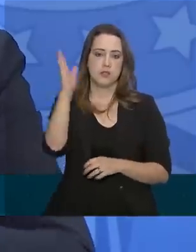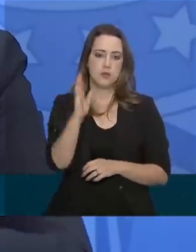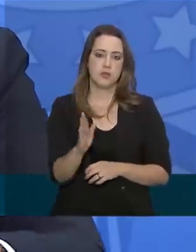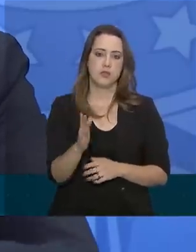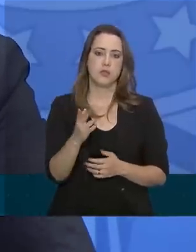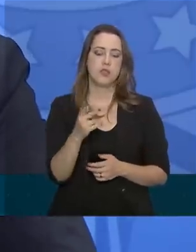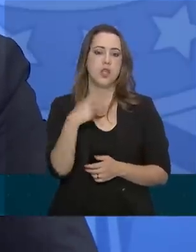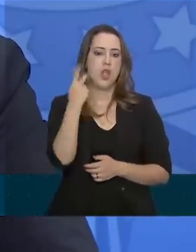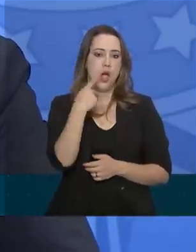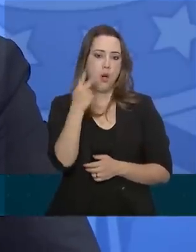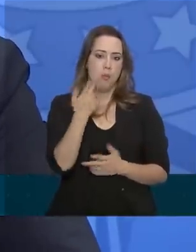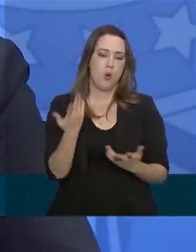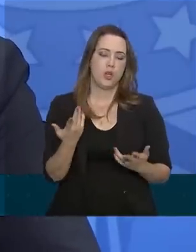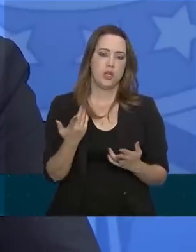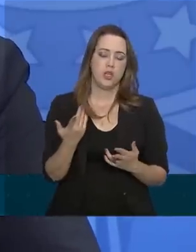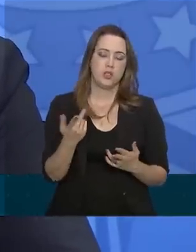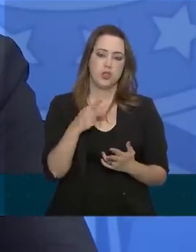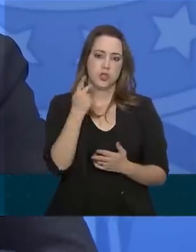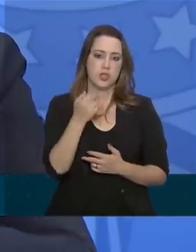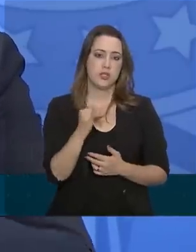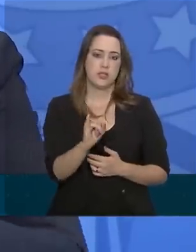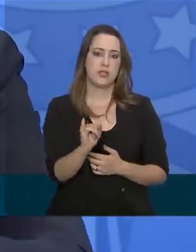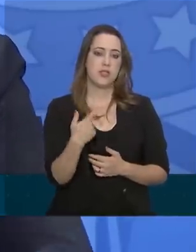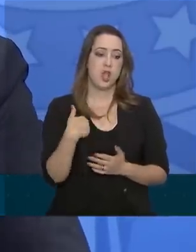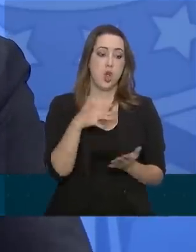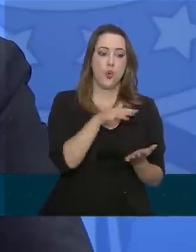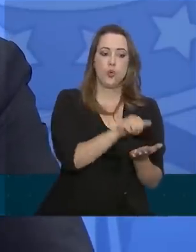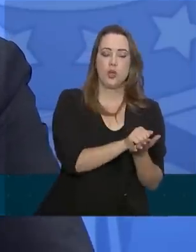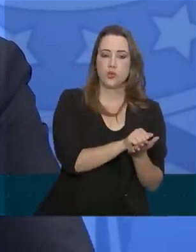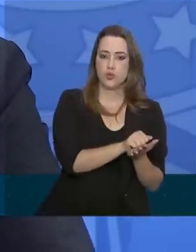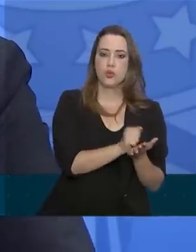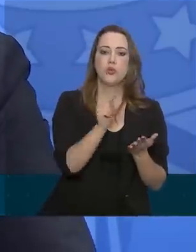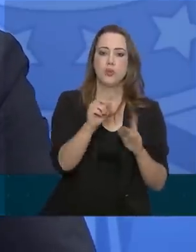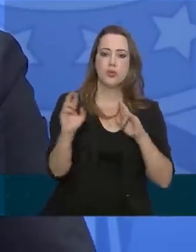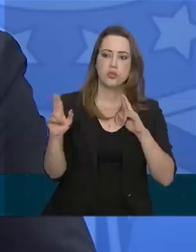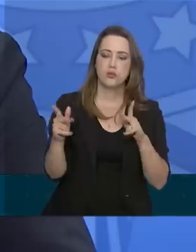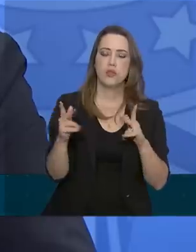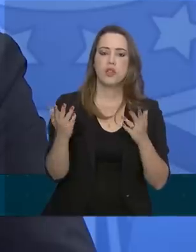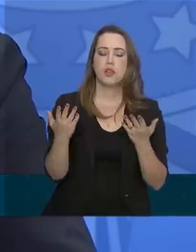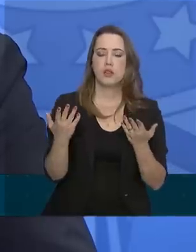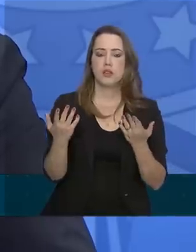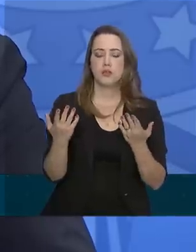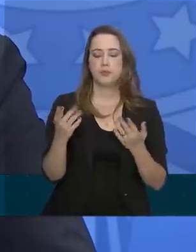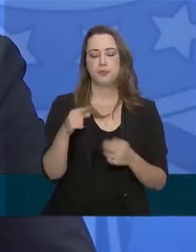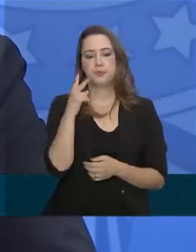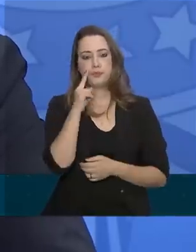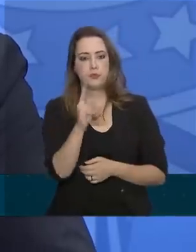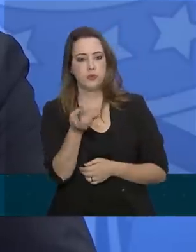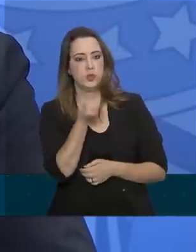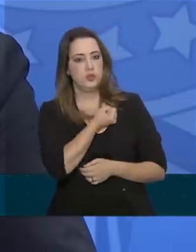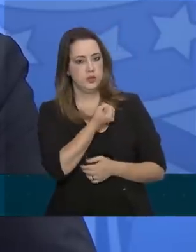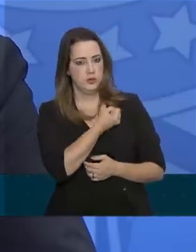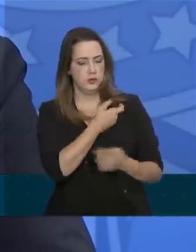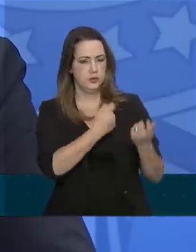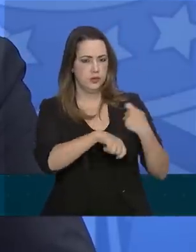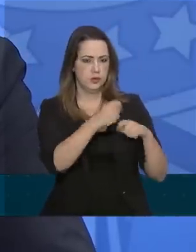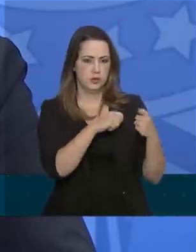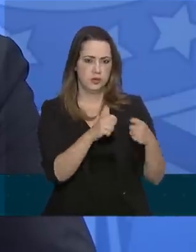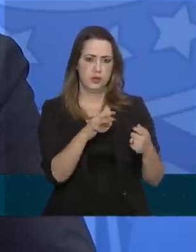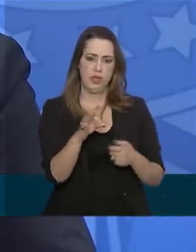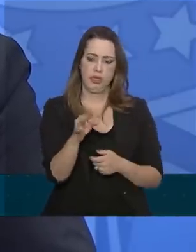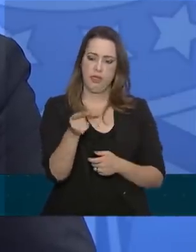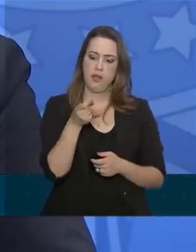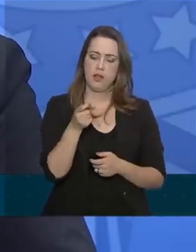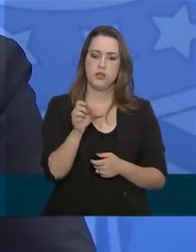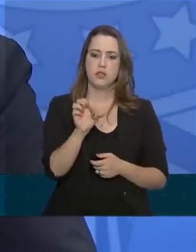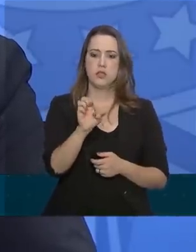fosse eu seria muito parecida a continuar no brasil é os dons que tiver a economia menor taxa selic